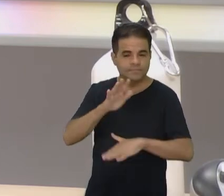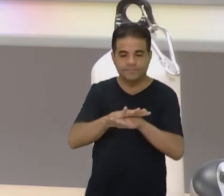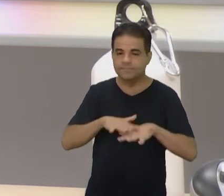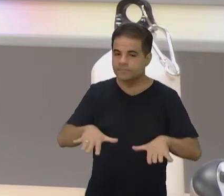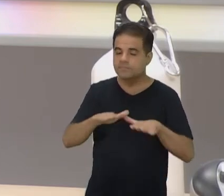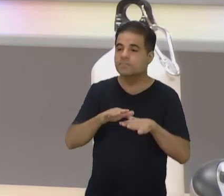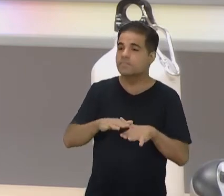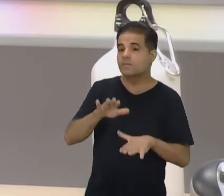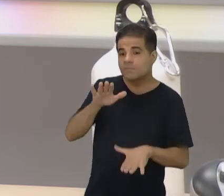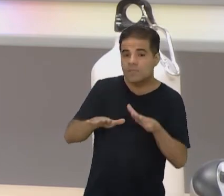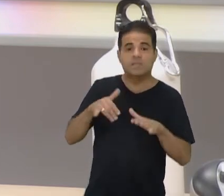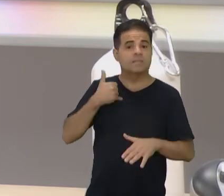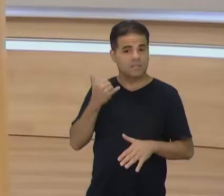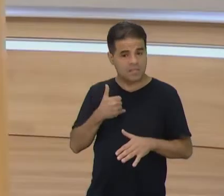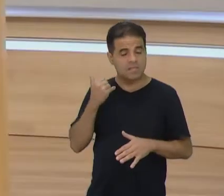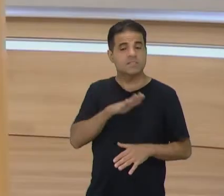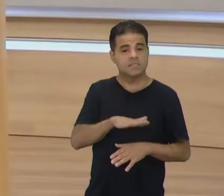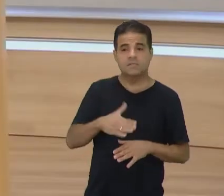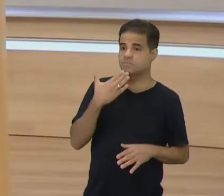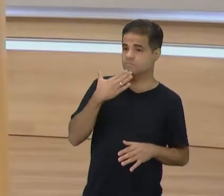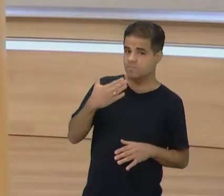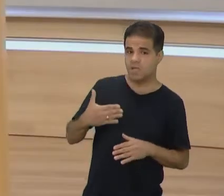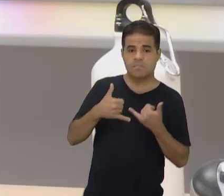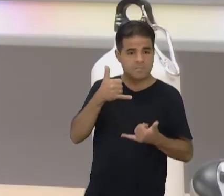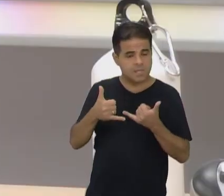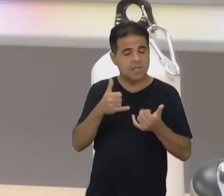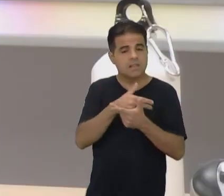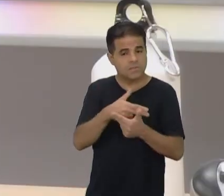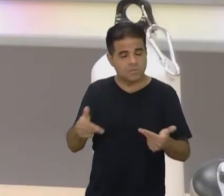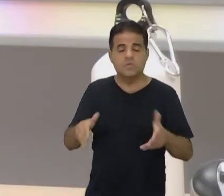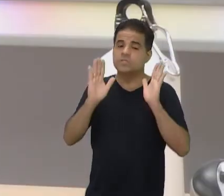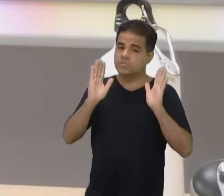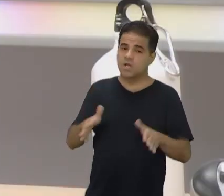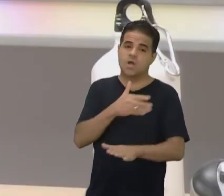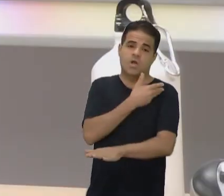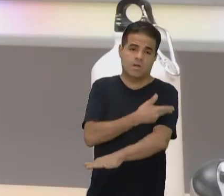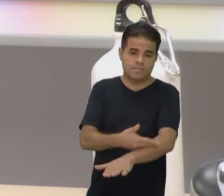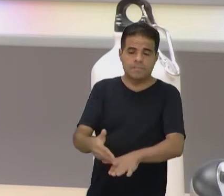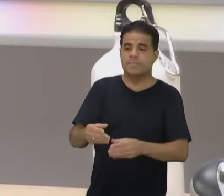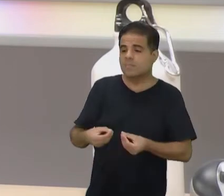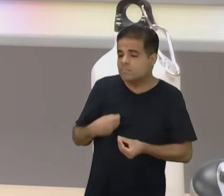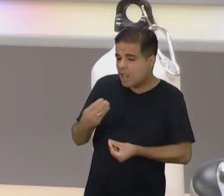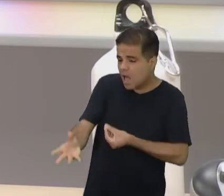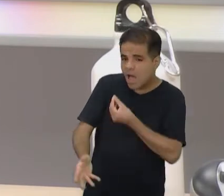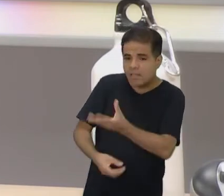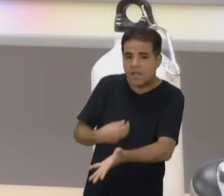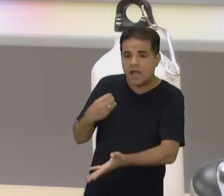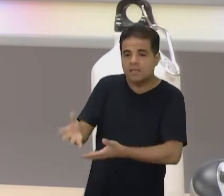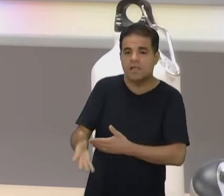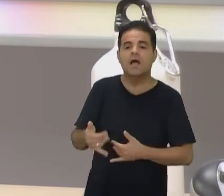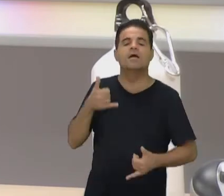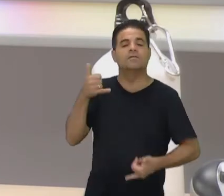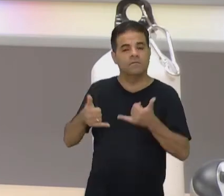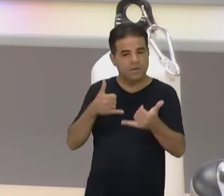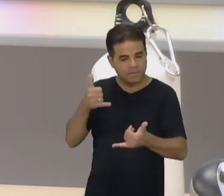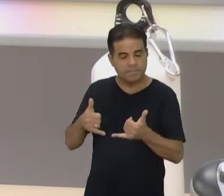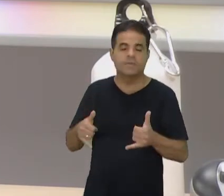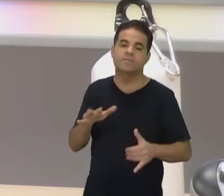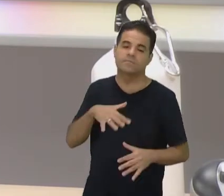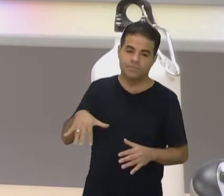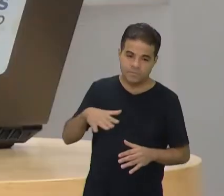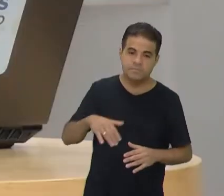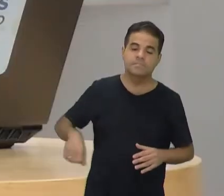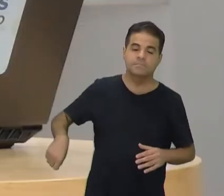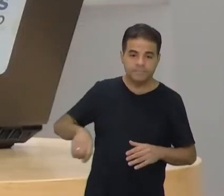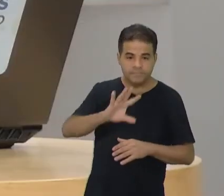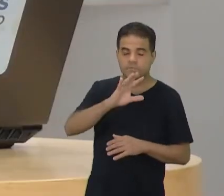dependendo da idade ali, a criança já começa a pedir uns brinquedos. Você já começa a dar uns brinquedos a mais para a criança, né? Então, a gente